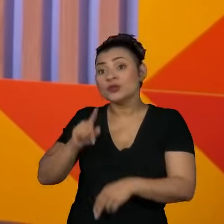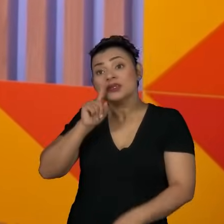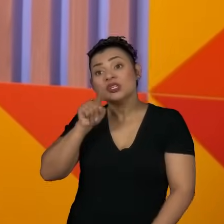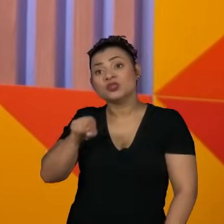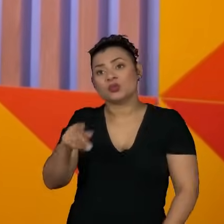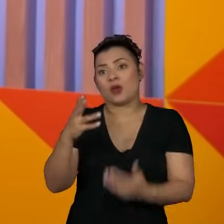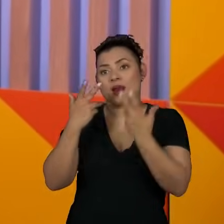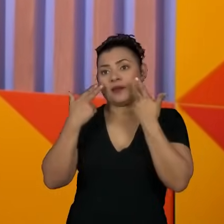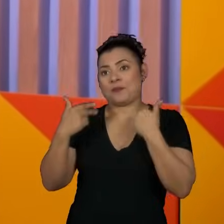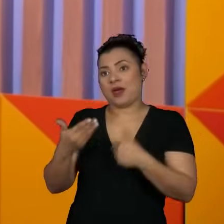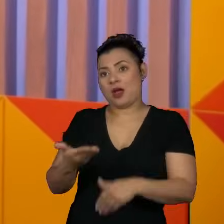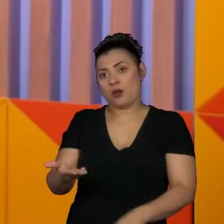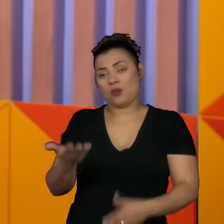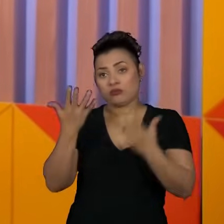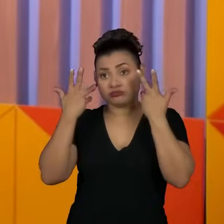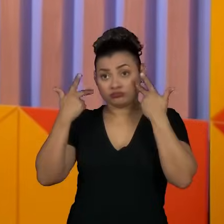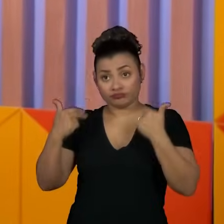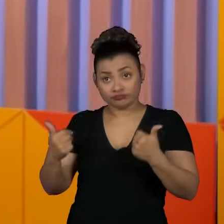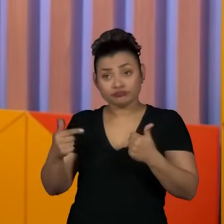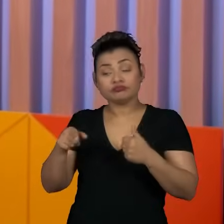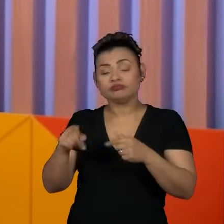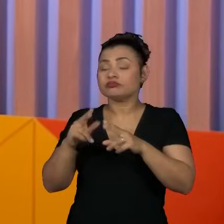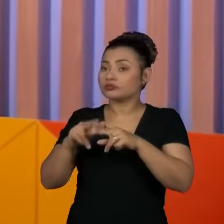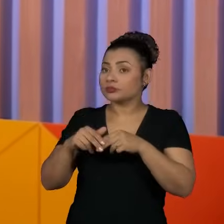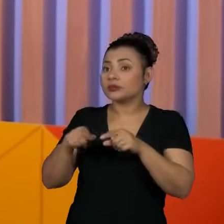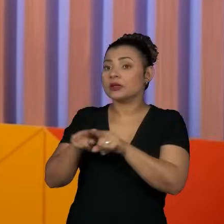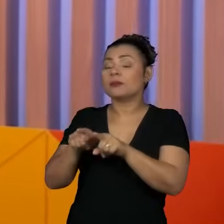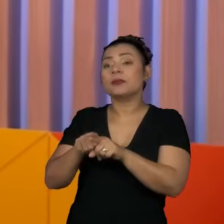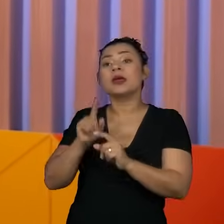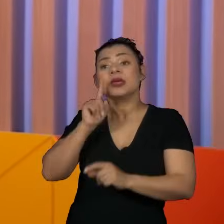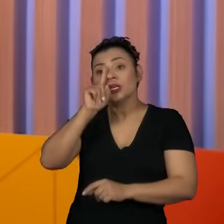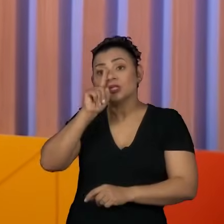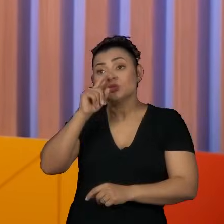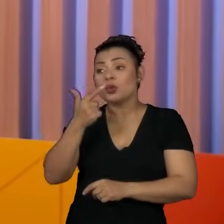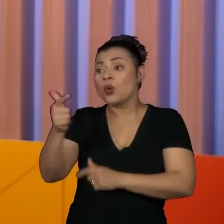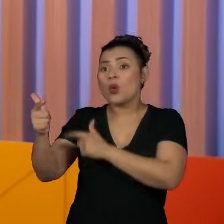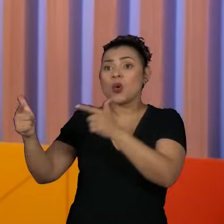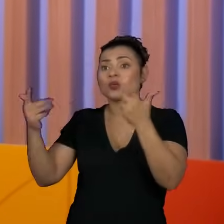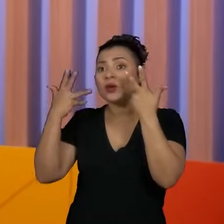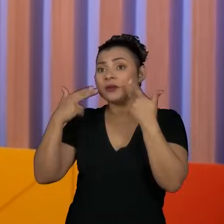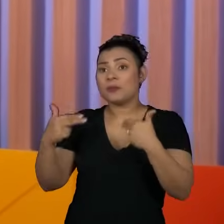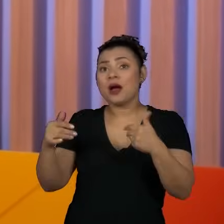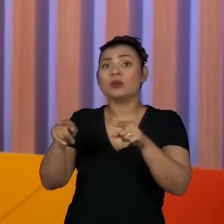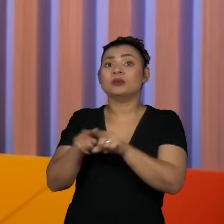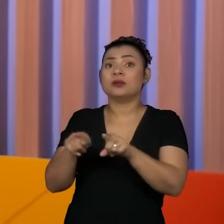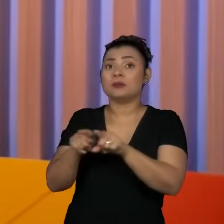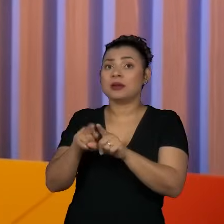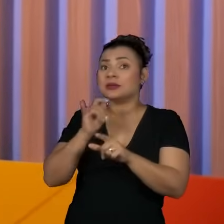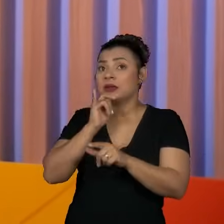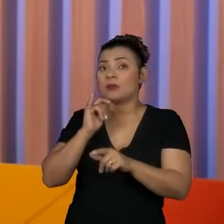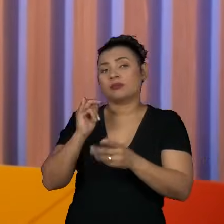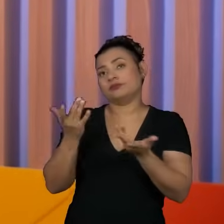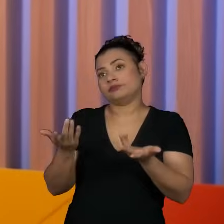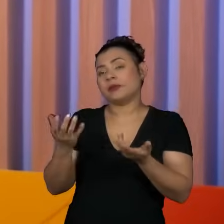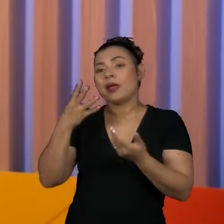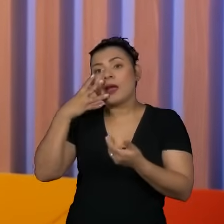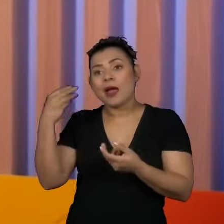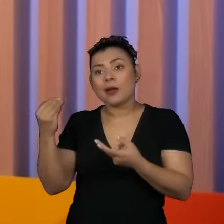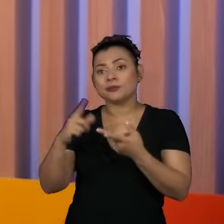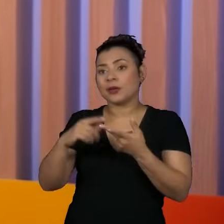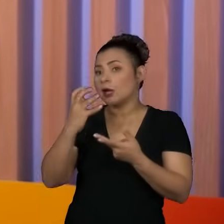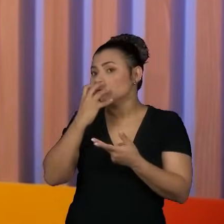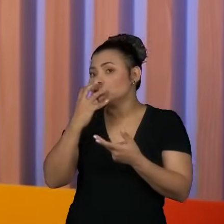risco a vida daquele animal, pode colocar a vida de outros animais, de pets, né, a partir da transmissão